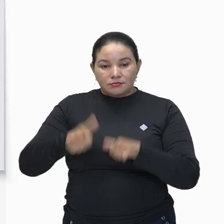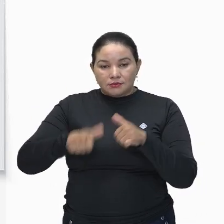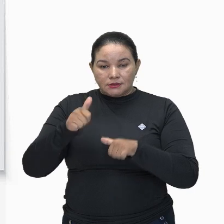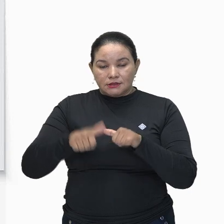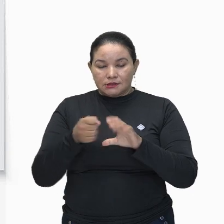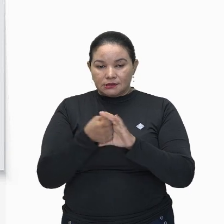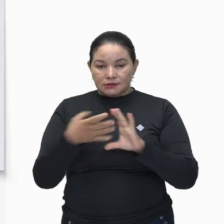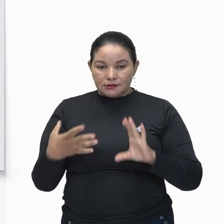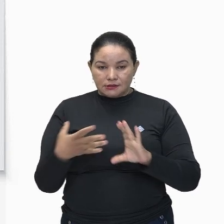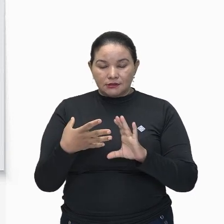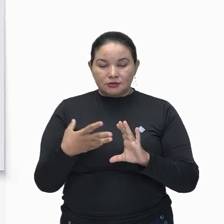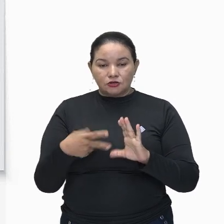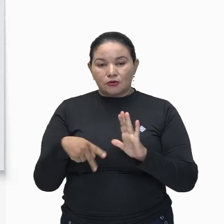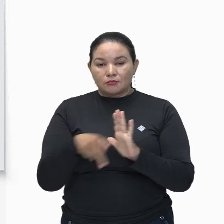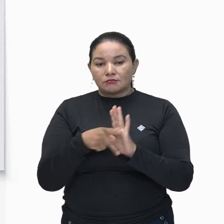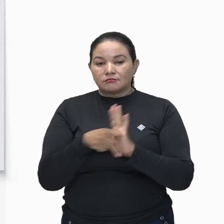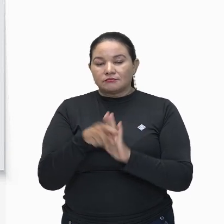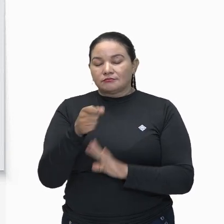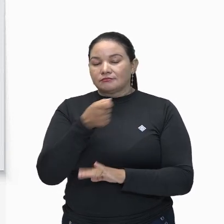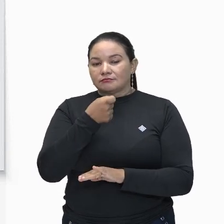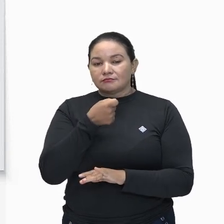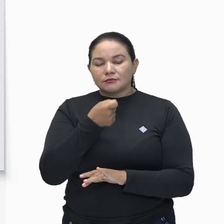características da reportagem,